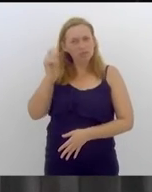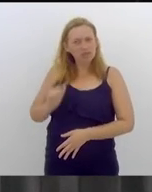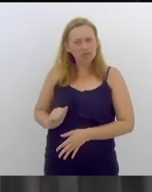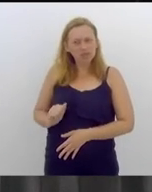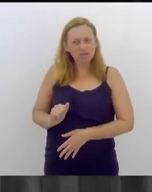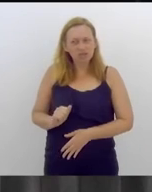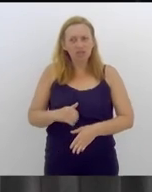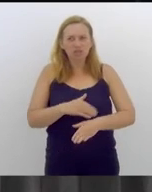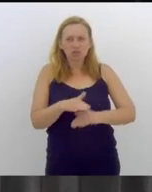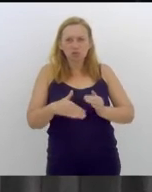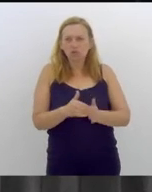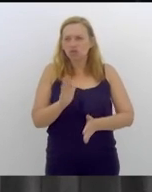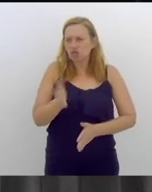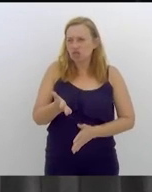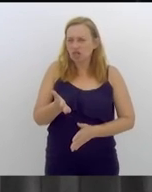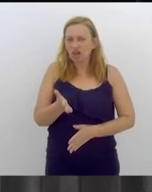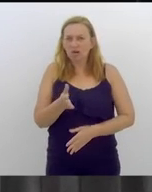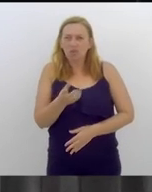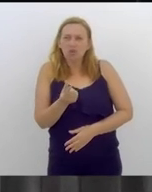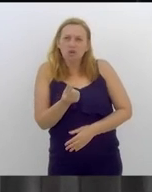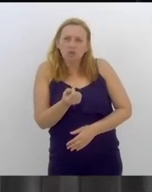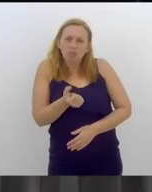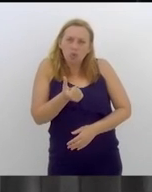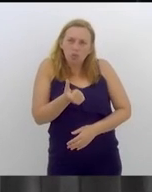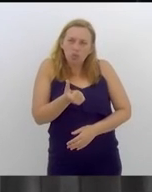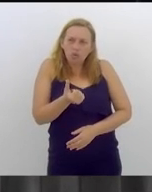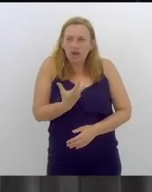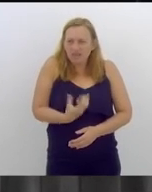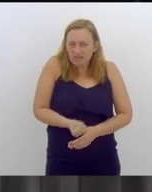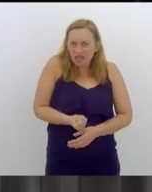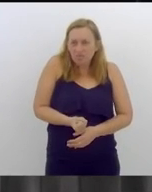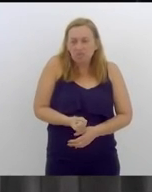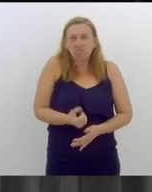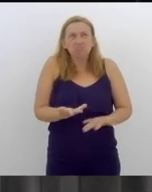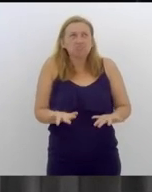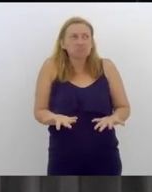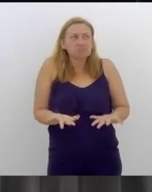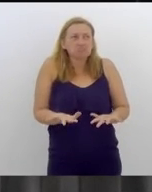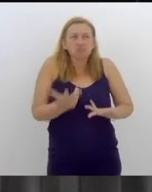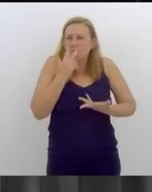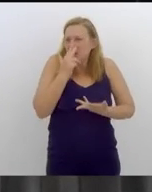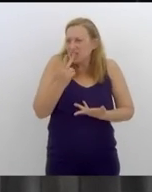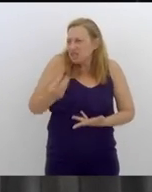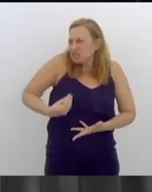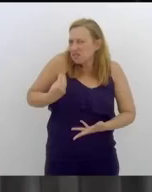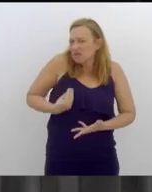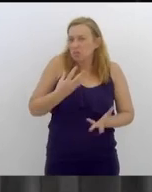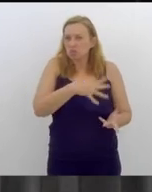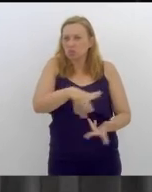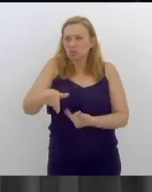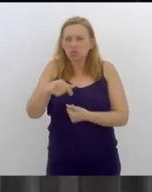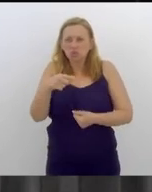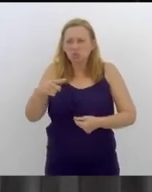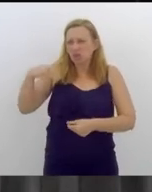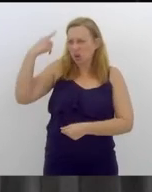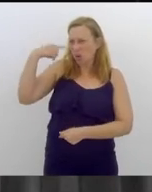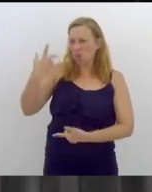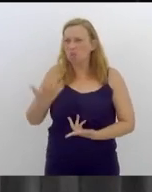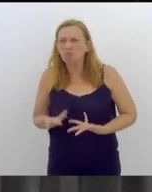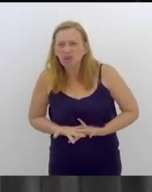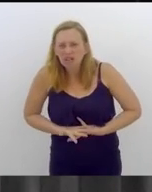daqueles que já ganham uma miséria então parece que a gente vive no mundo da loucura